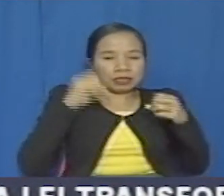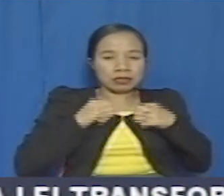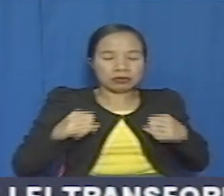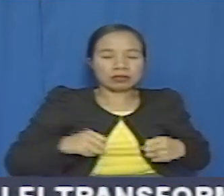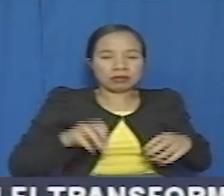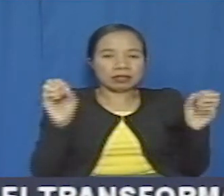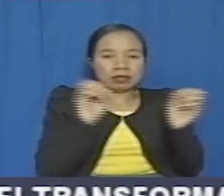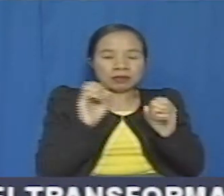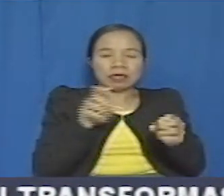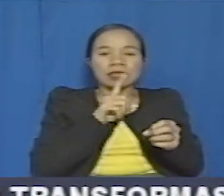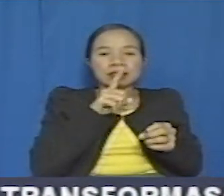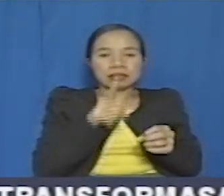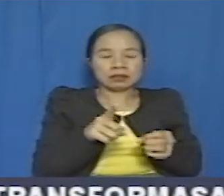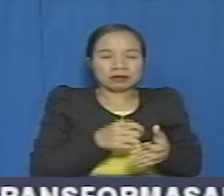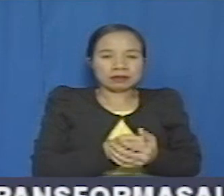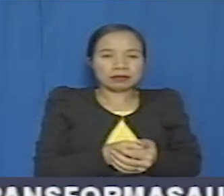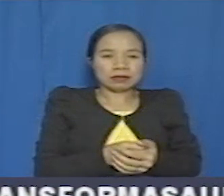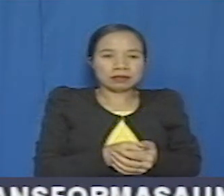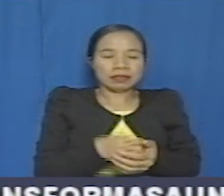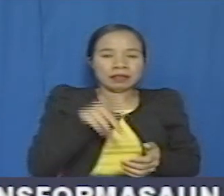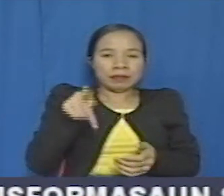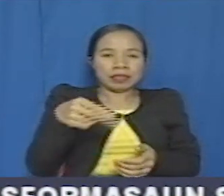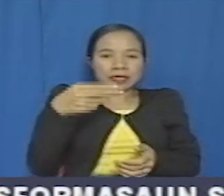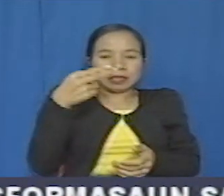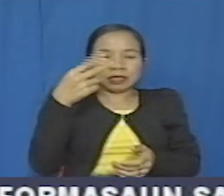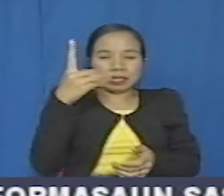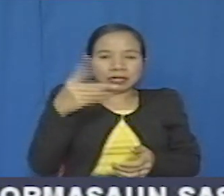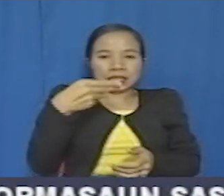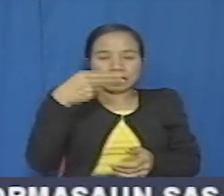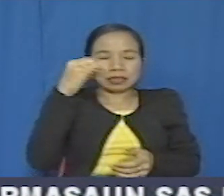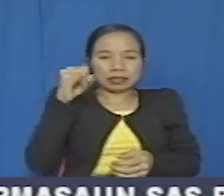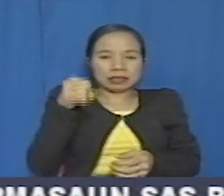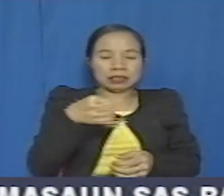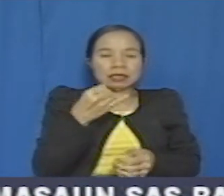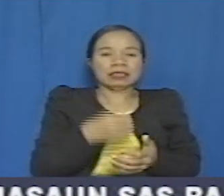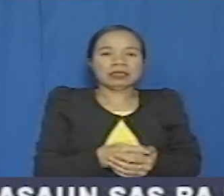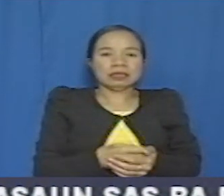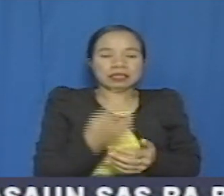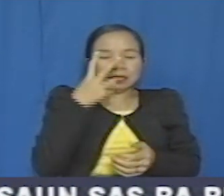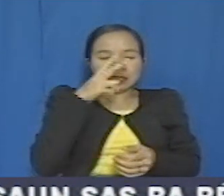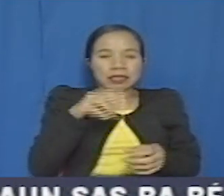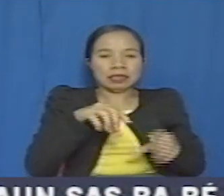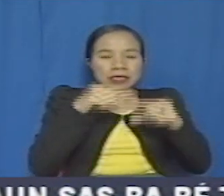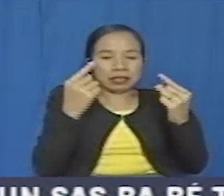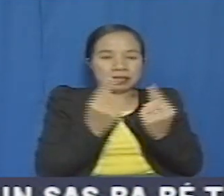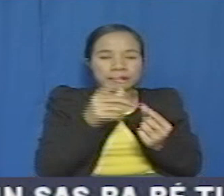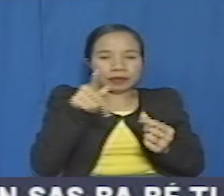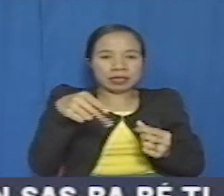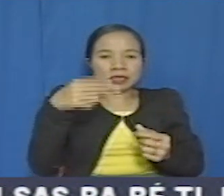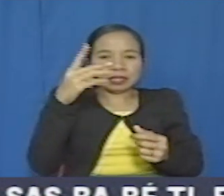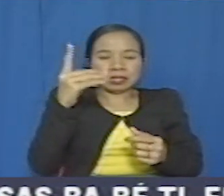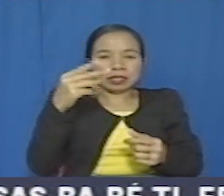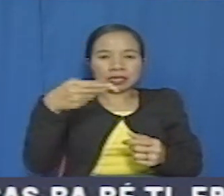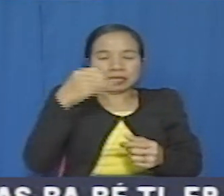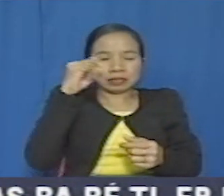eficaz. Provedora de Direitos Humanos na Justiça, Jesuína Maria Gomes, confirma. Equipa PDHJ rala